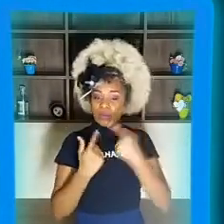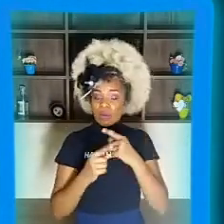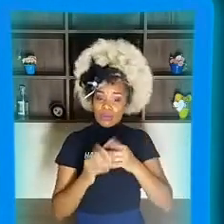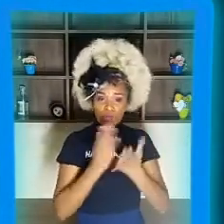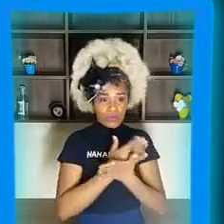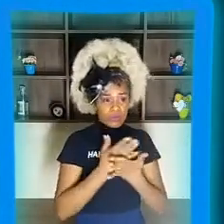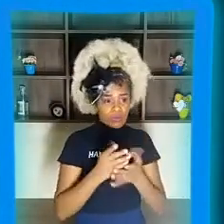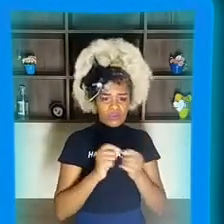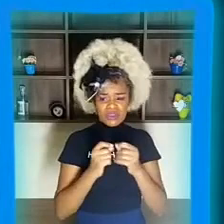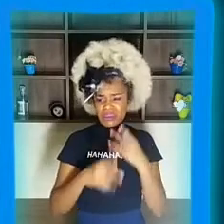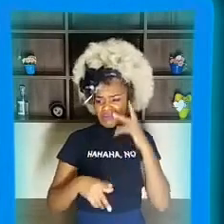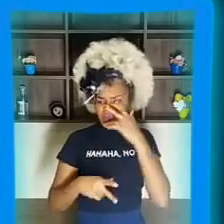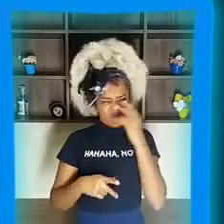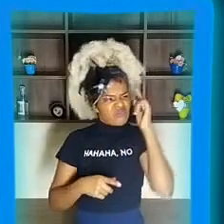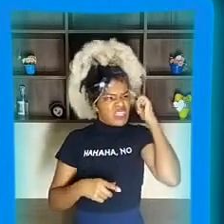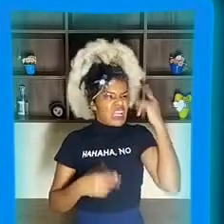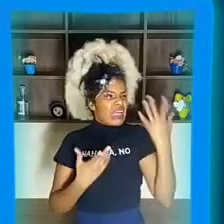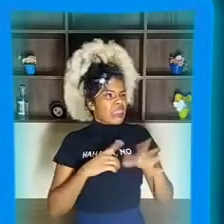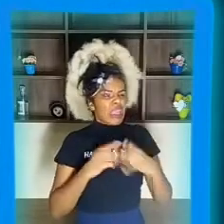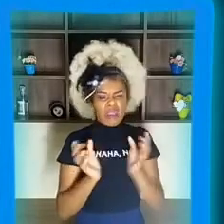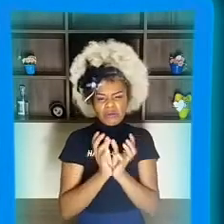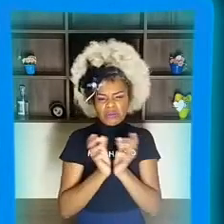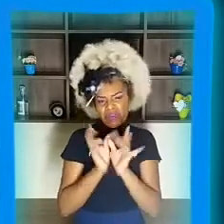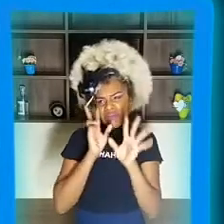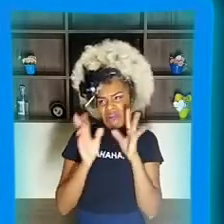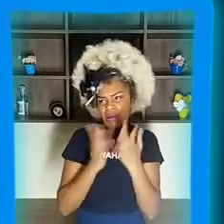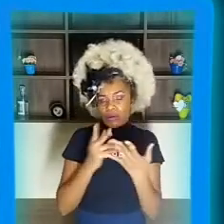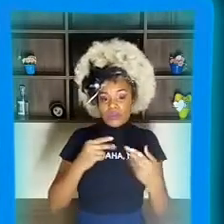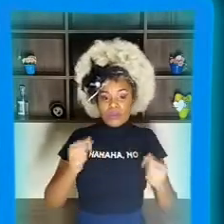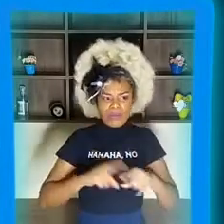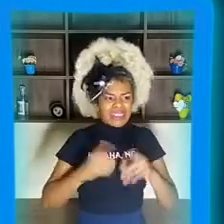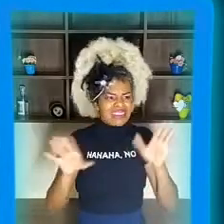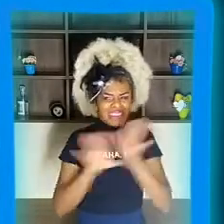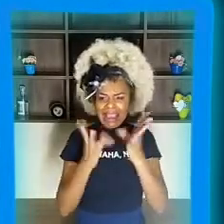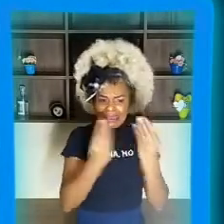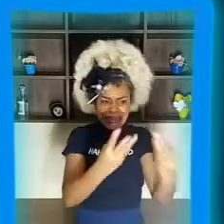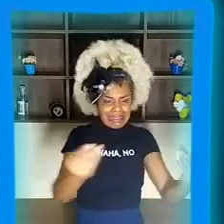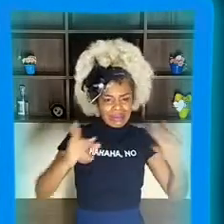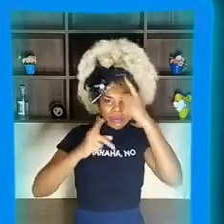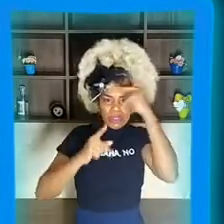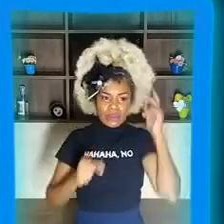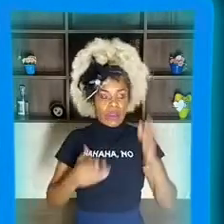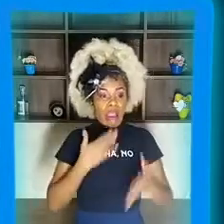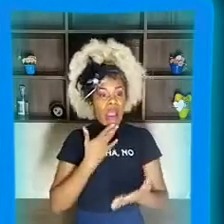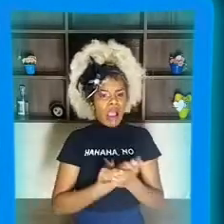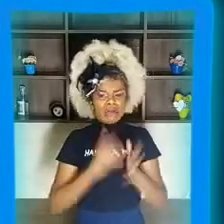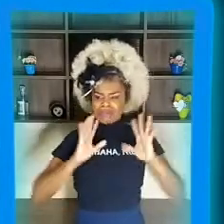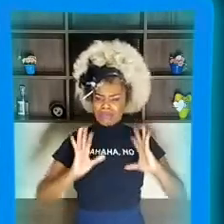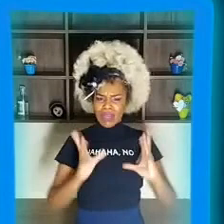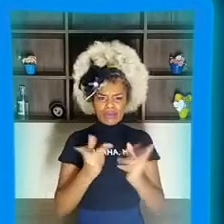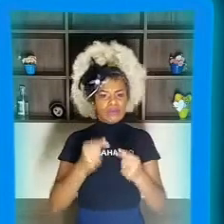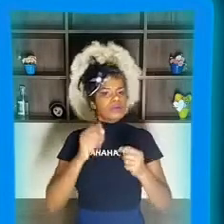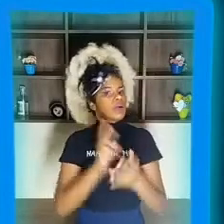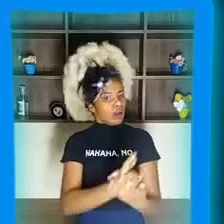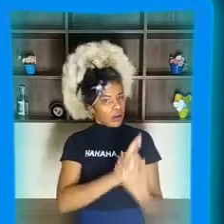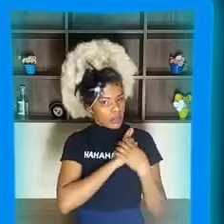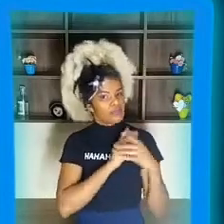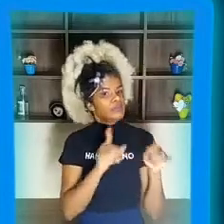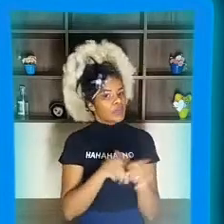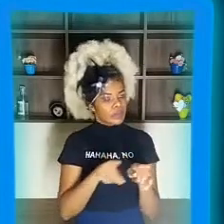fazer achando que ia ter alguma galera que ia ver. Mas não que ia alcançar tanta gente. Isso é muito maravilhoso. Uma baita responsa também.